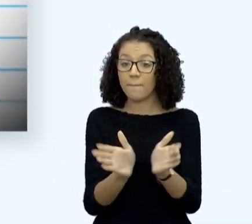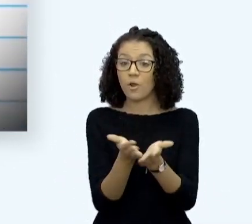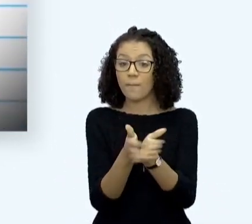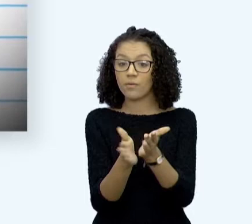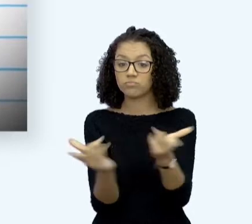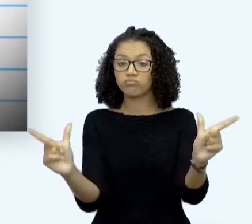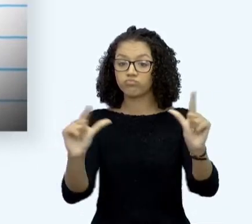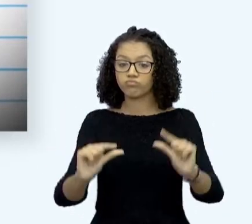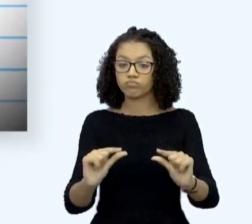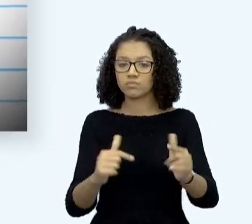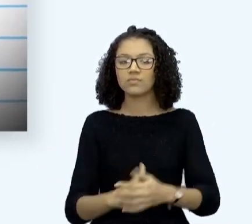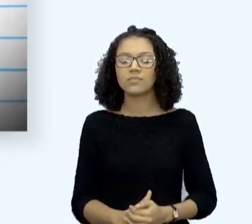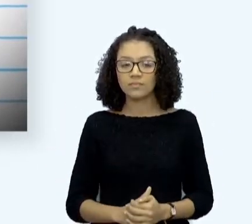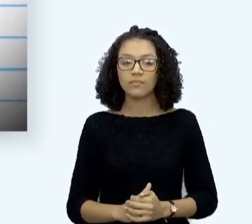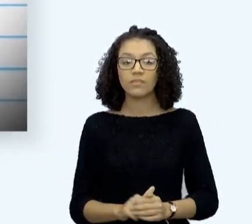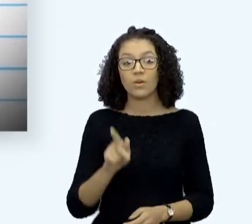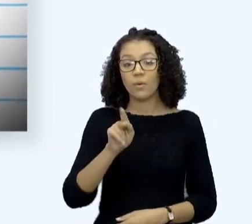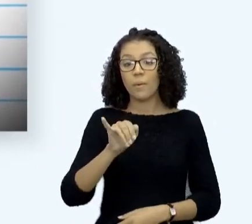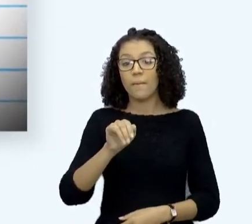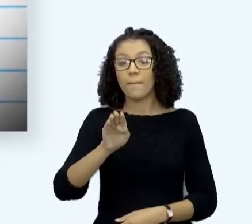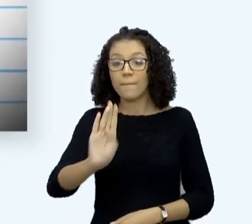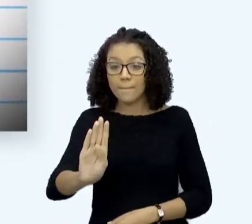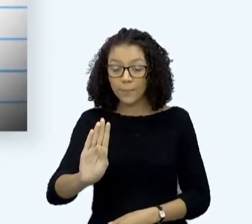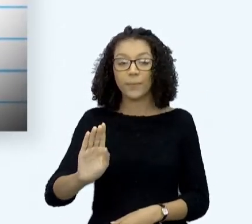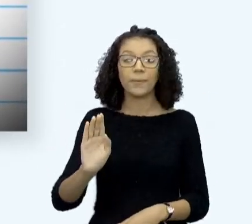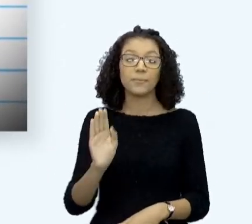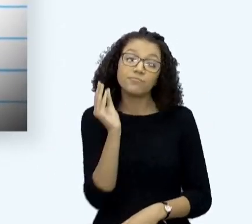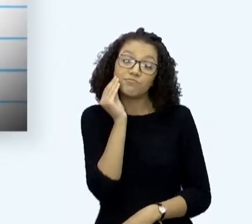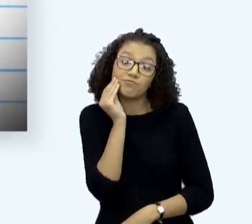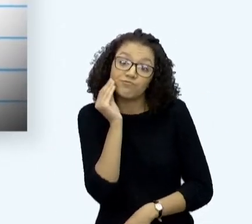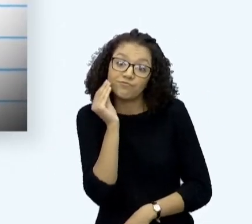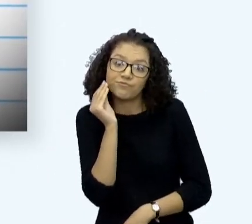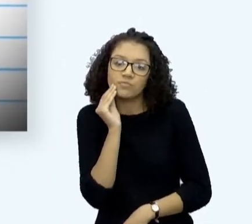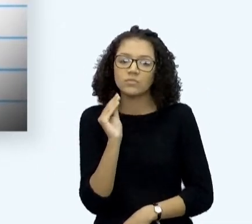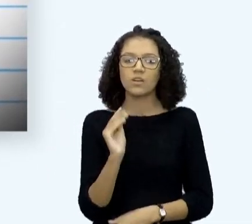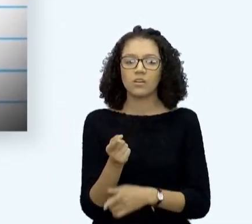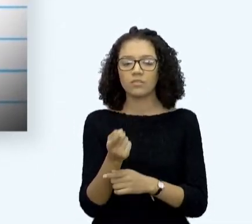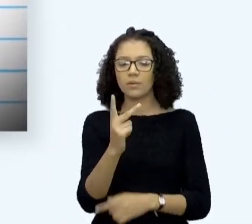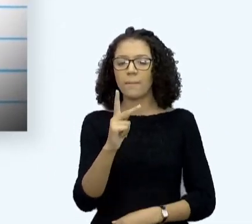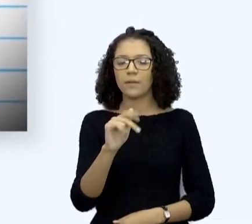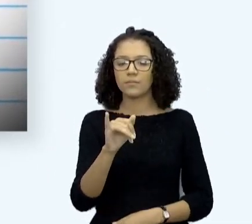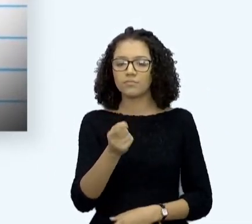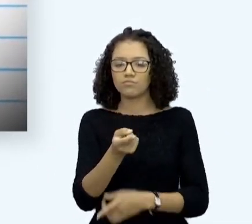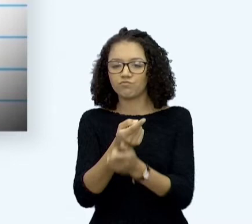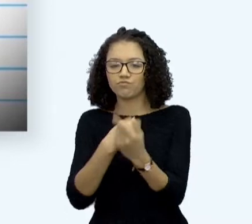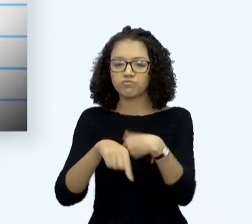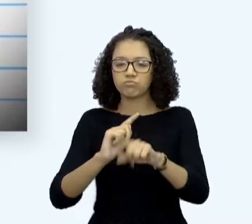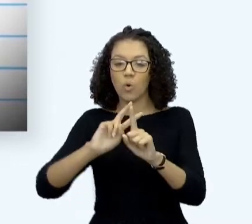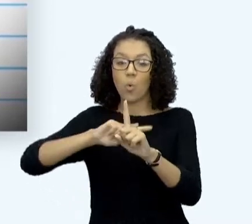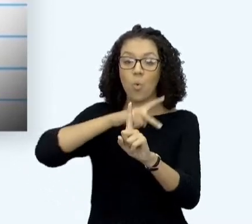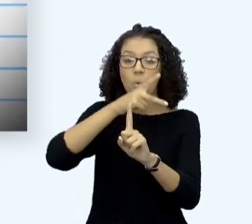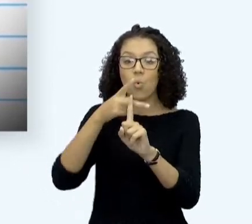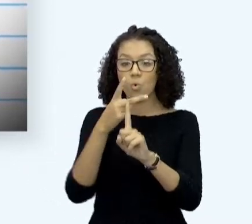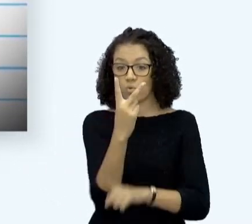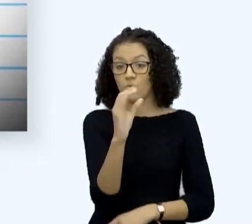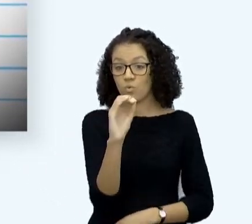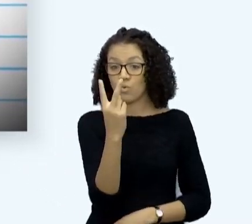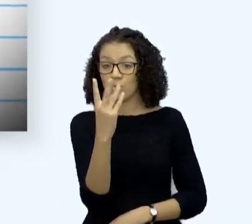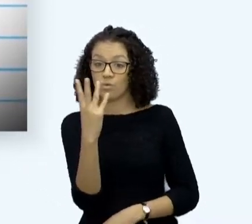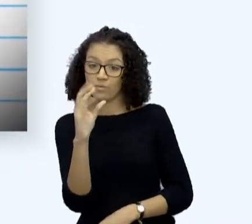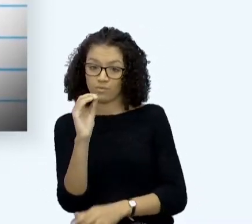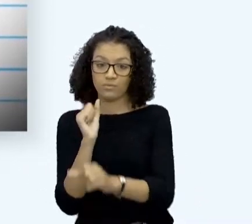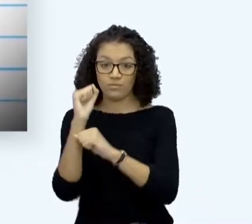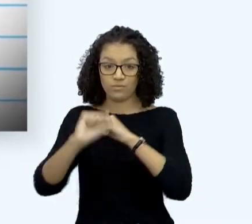até 2030, a meta é dobrar a participação da indústria no PIB dos países em desenvolvimento. Em 2015, o valor agregado